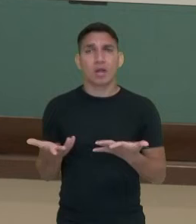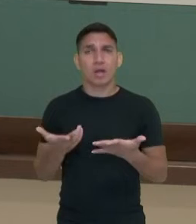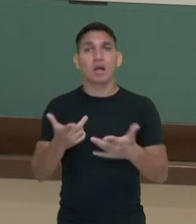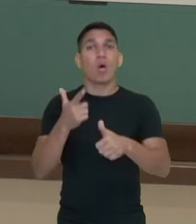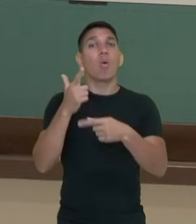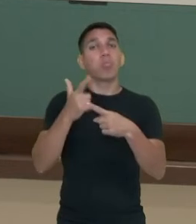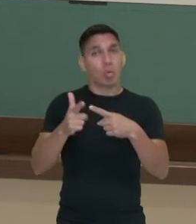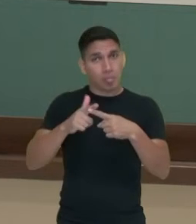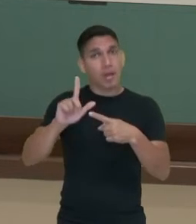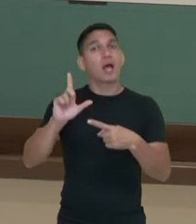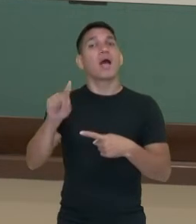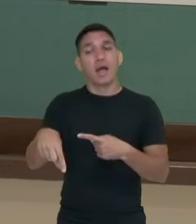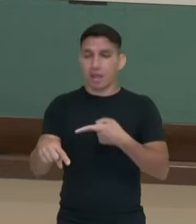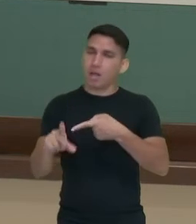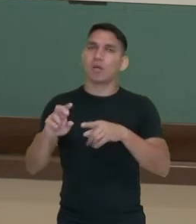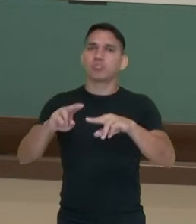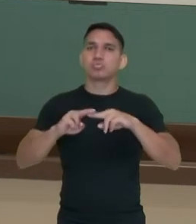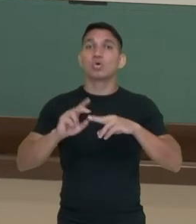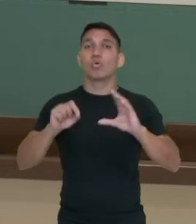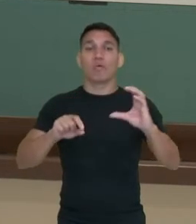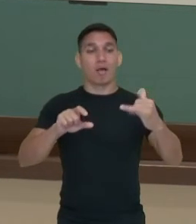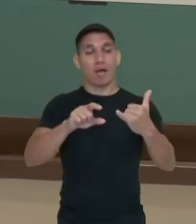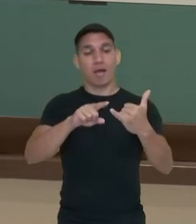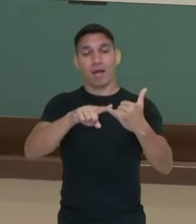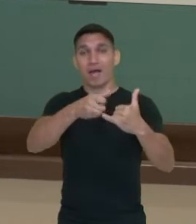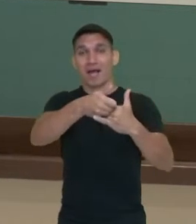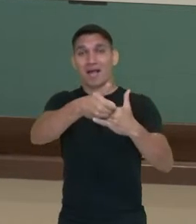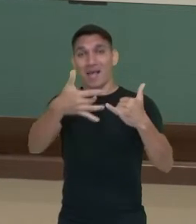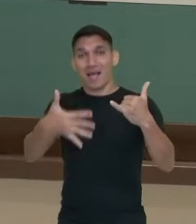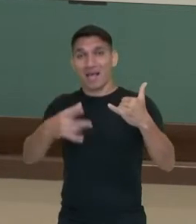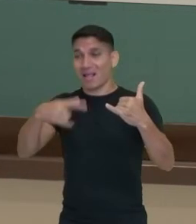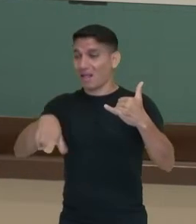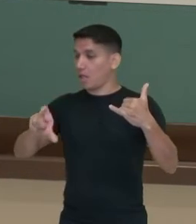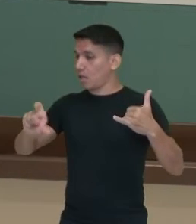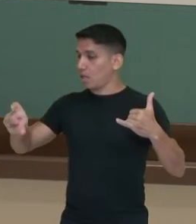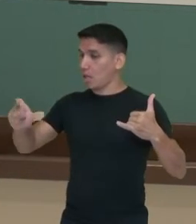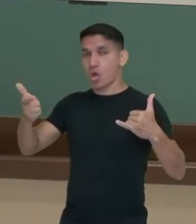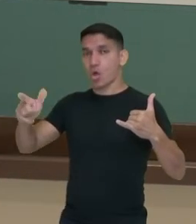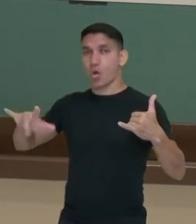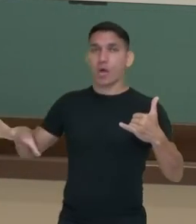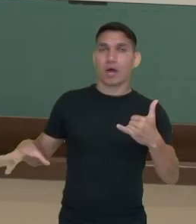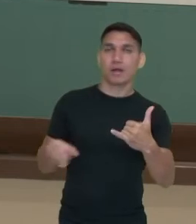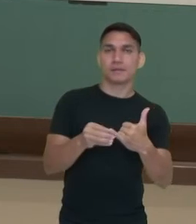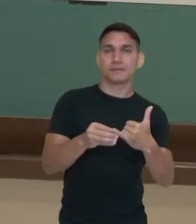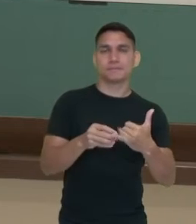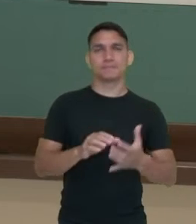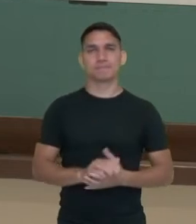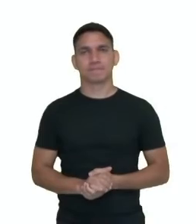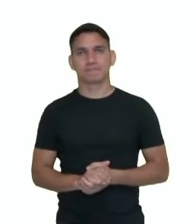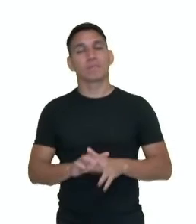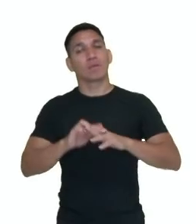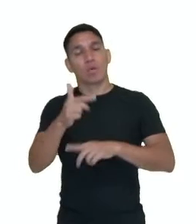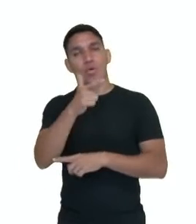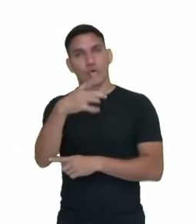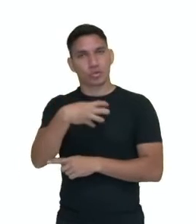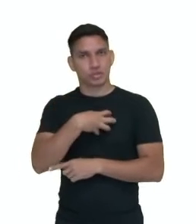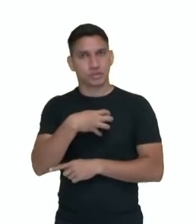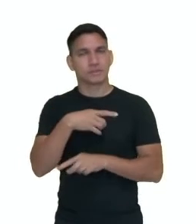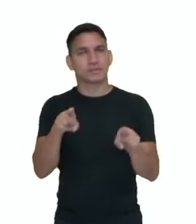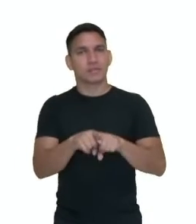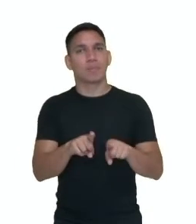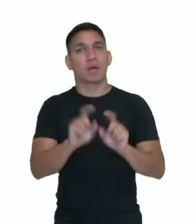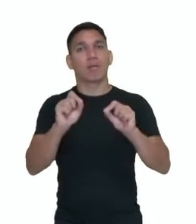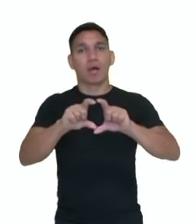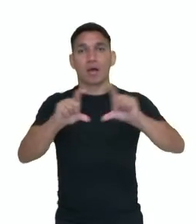a característica vem em forma de oração, e é uma oração predicativa. Uma outra possibilidade é a